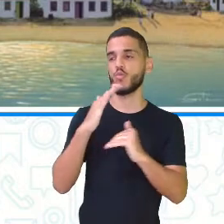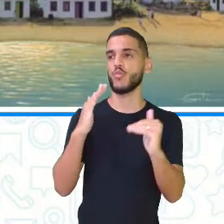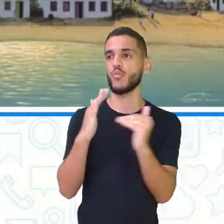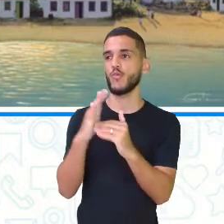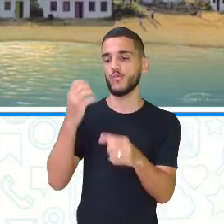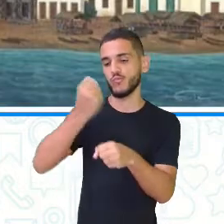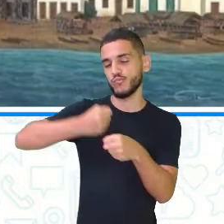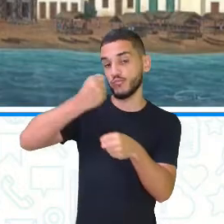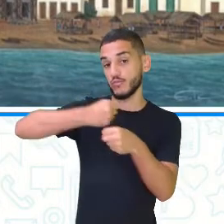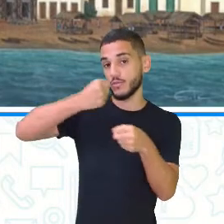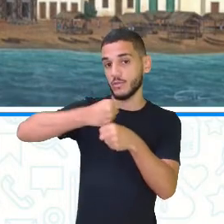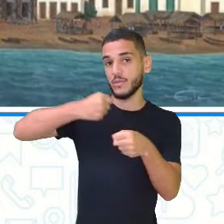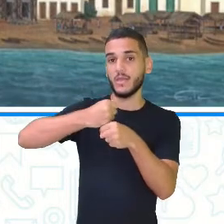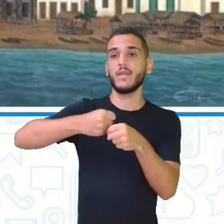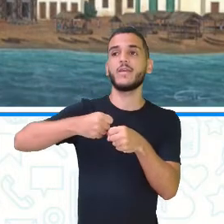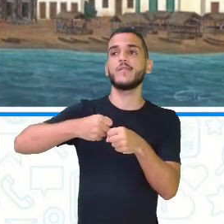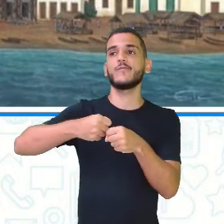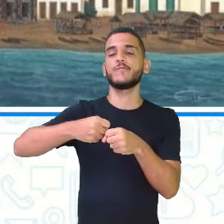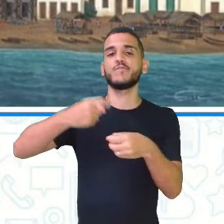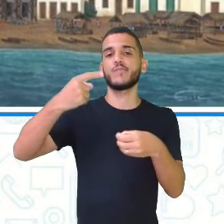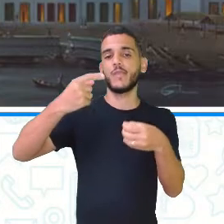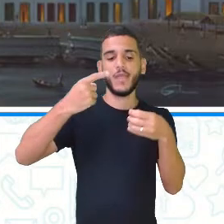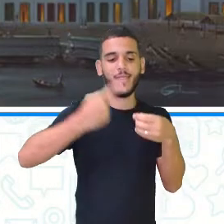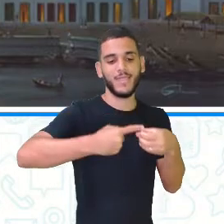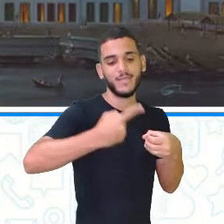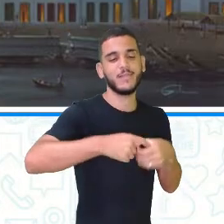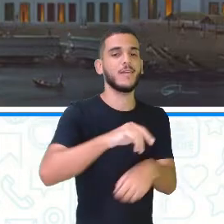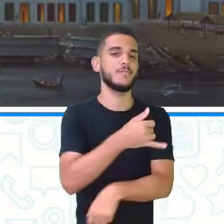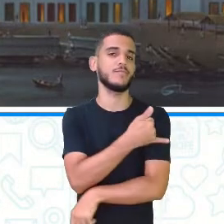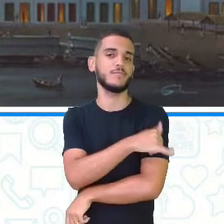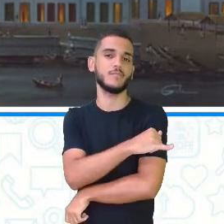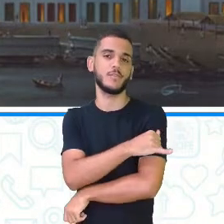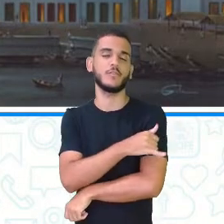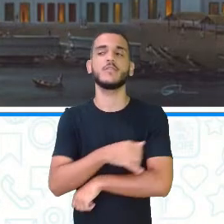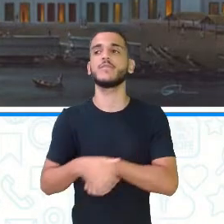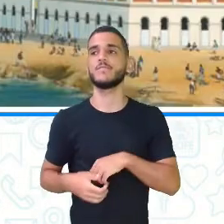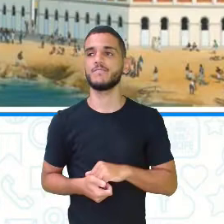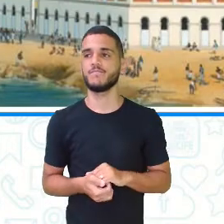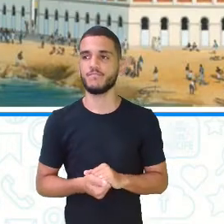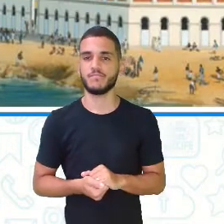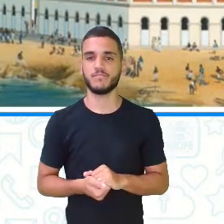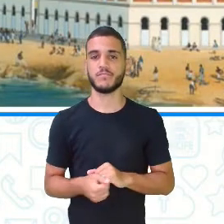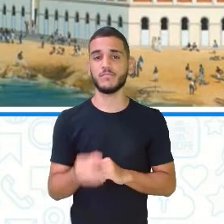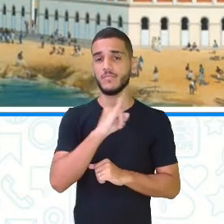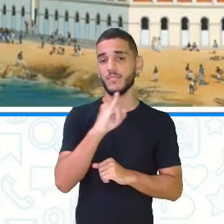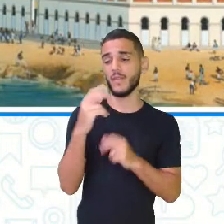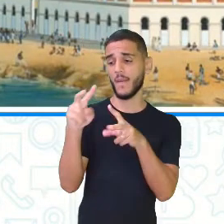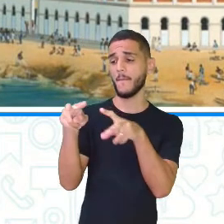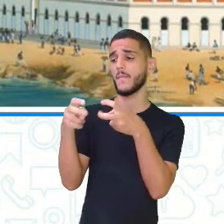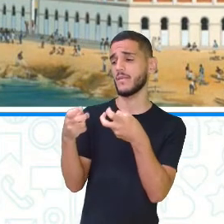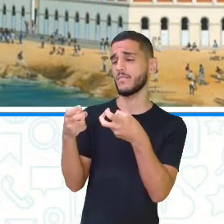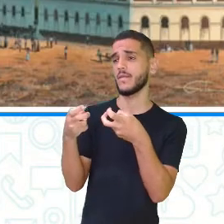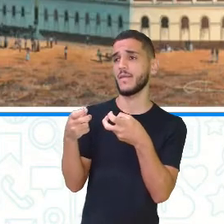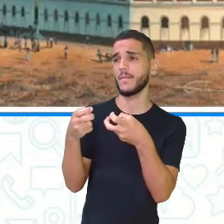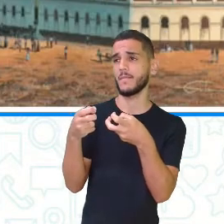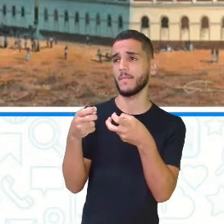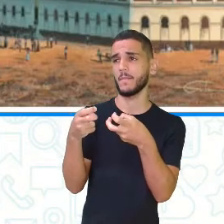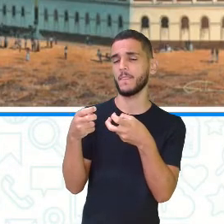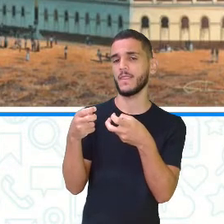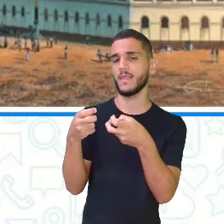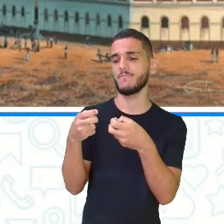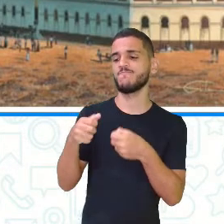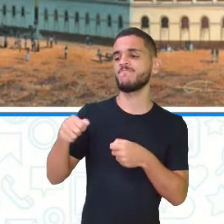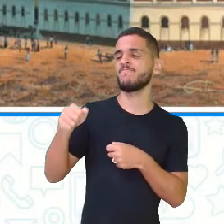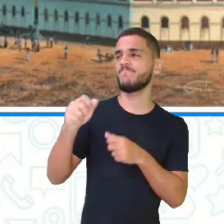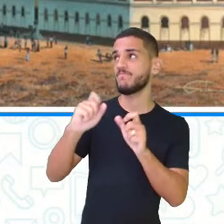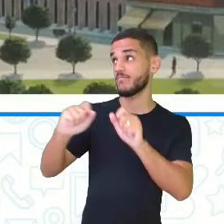olha, com uma casinha bem pequenininha. Se você observar, essa nossa imagem aqui do Rio, ela começa